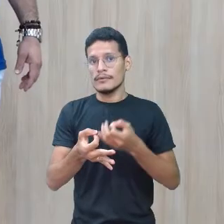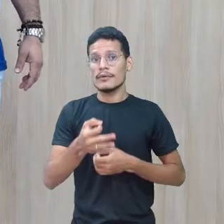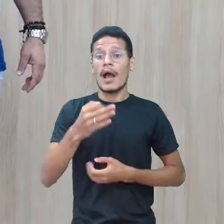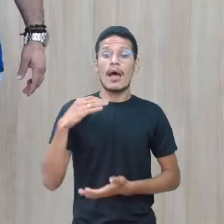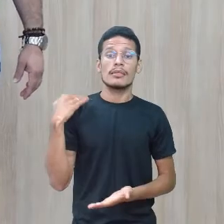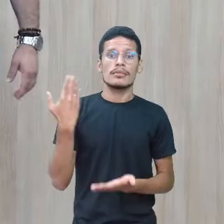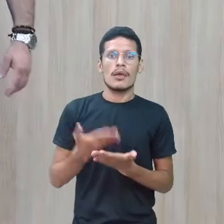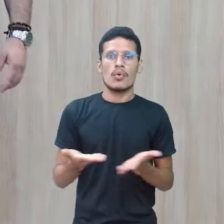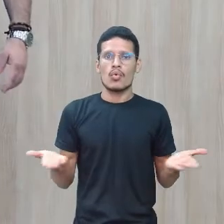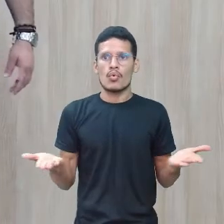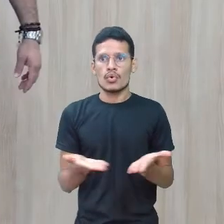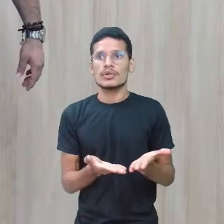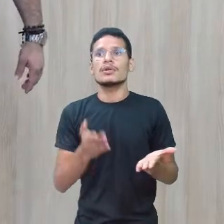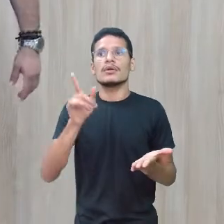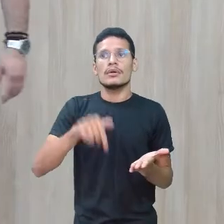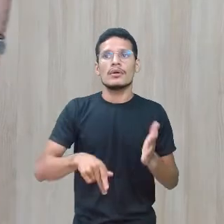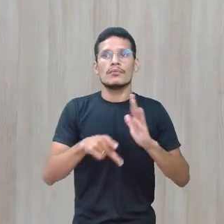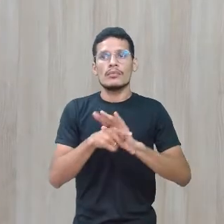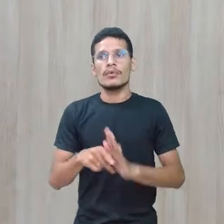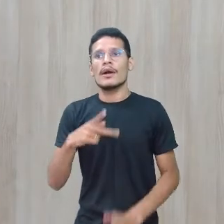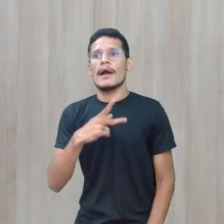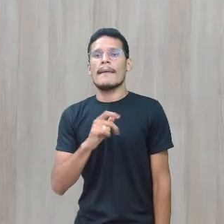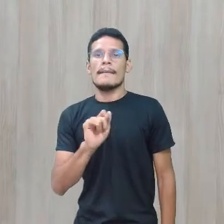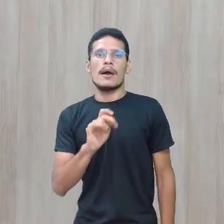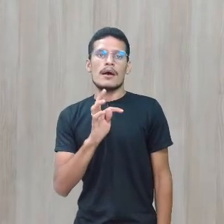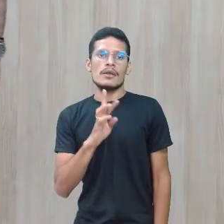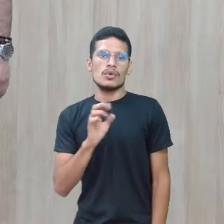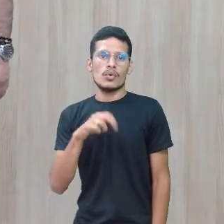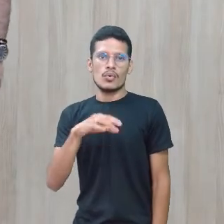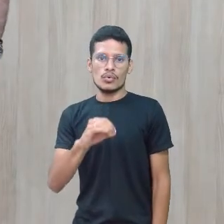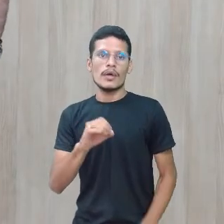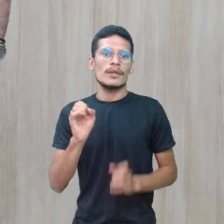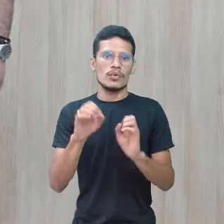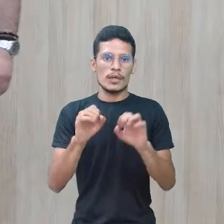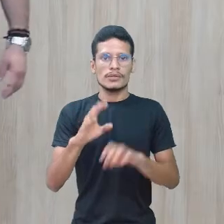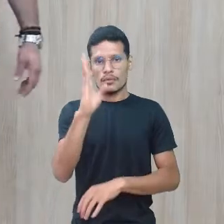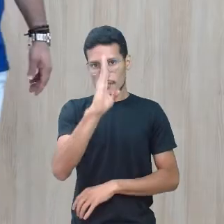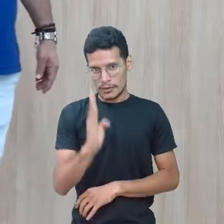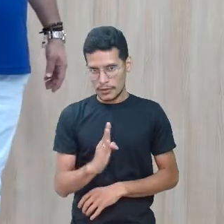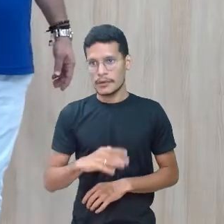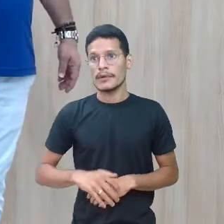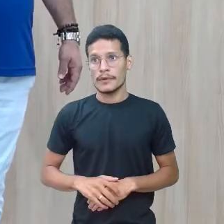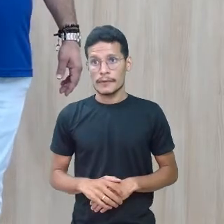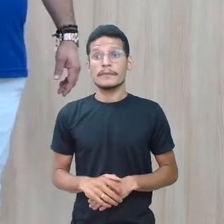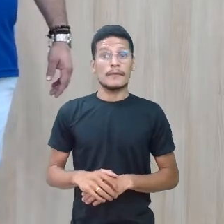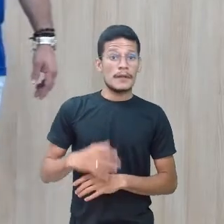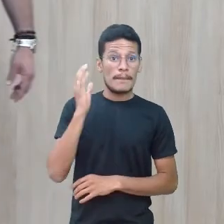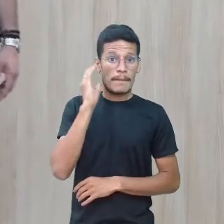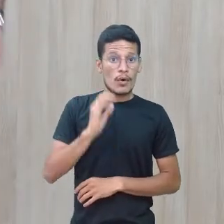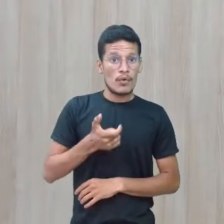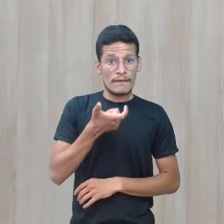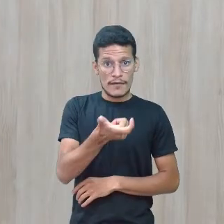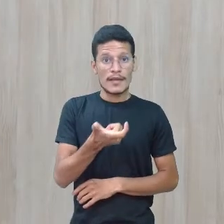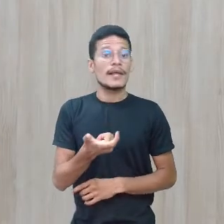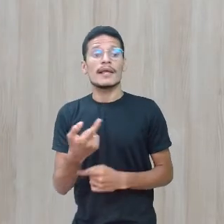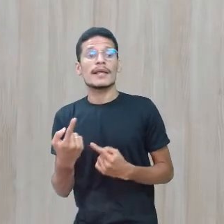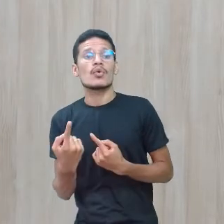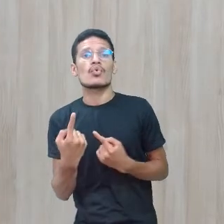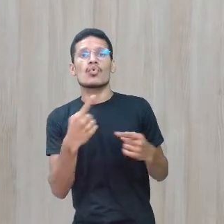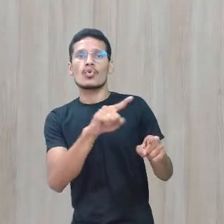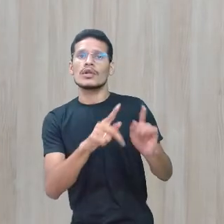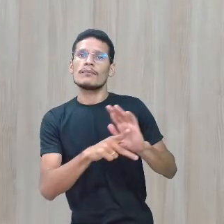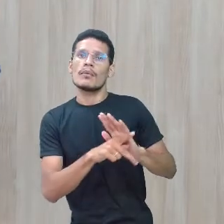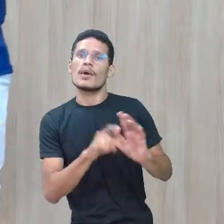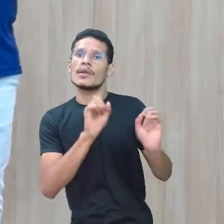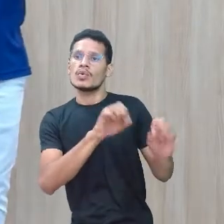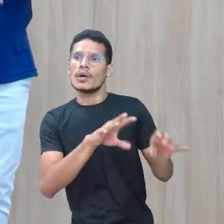até hoje, né, ele é o patrono da educação brasileira. Então, Paulo Freire ele criticava aquilo que ele chamou de